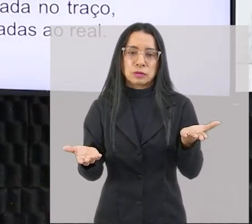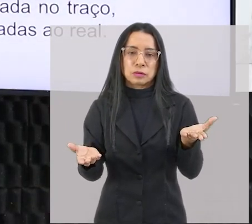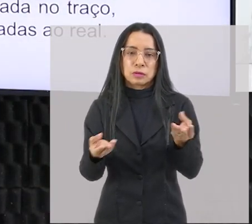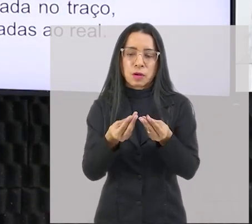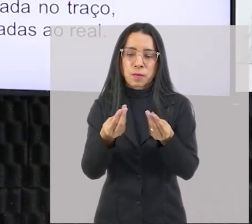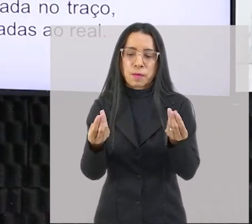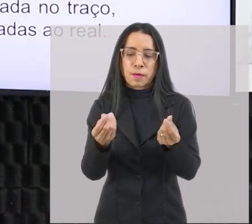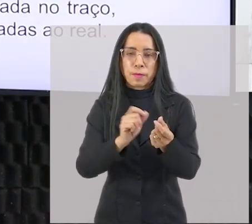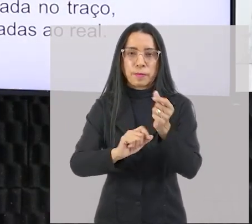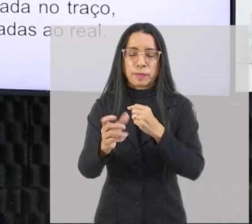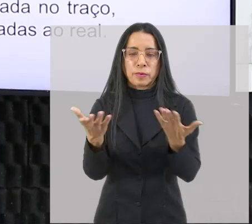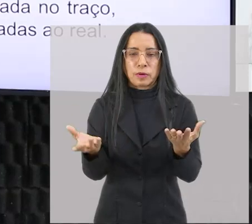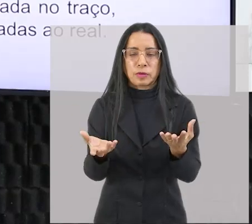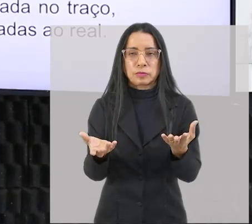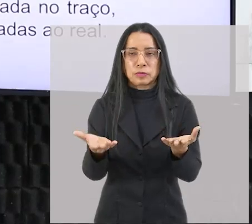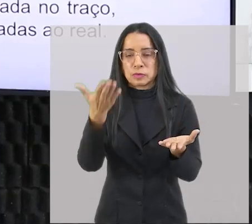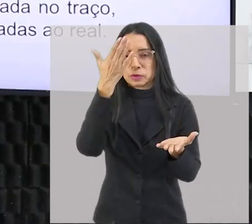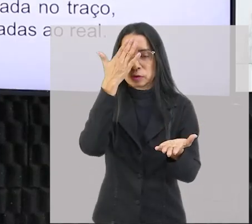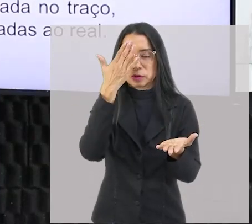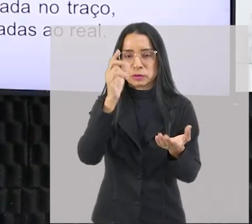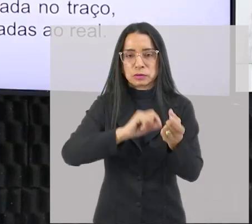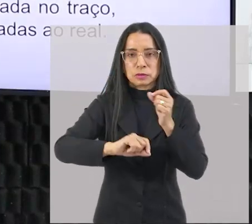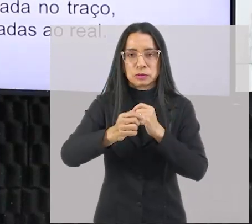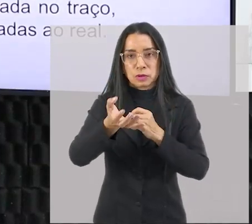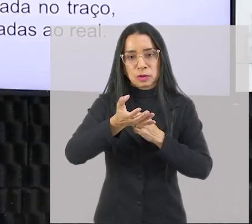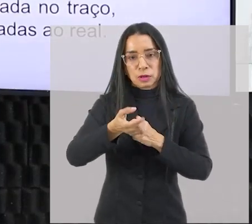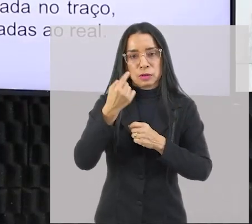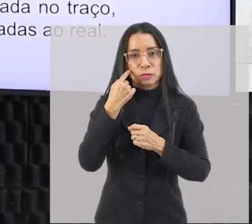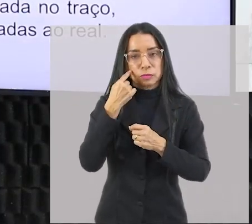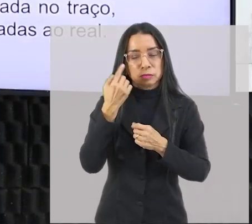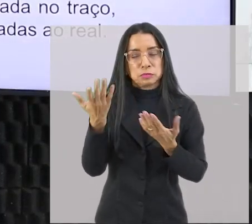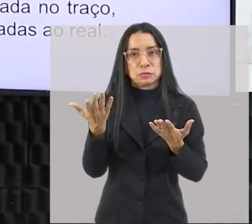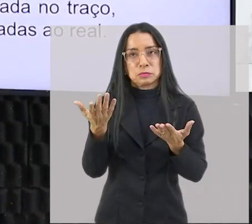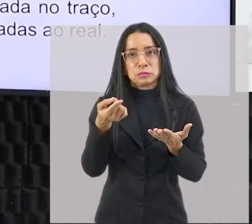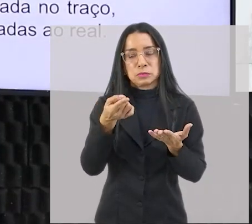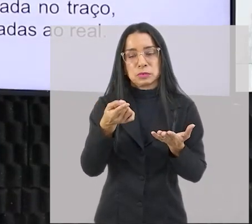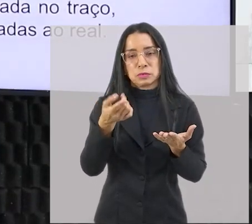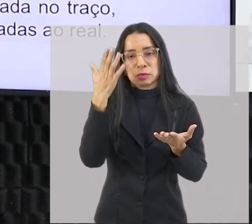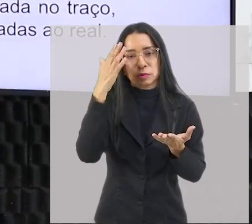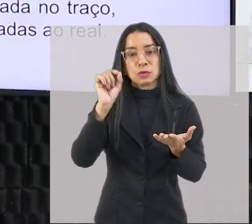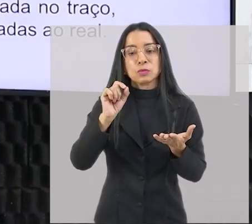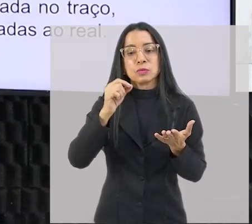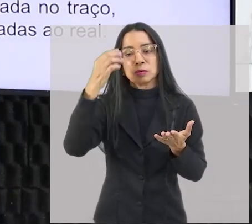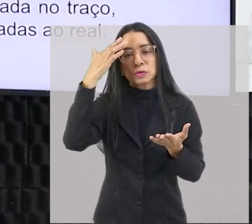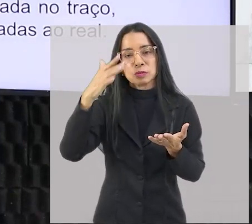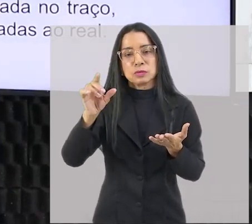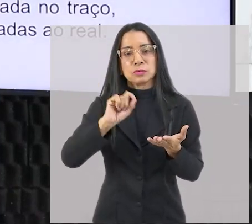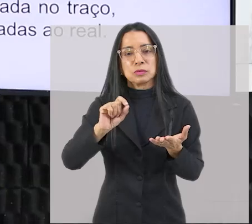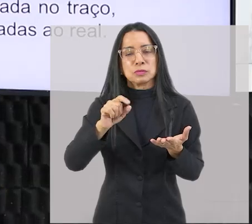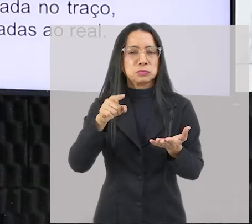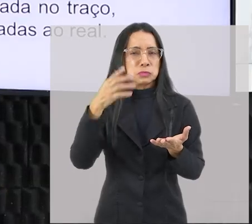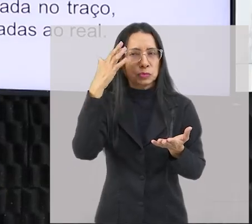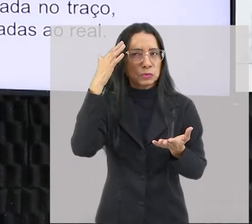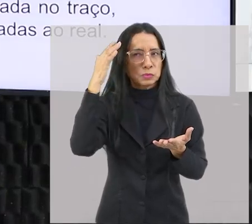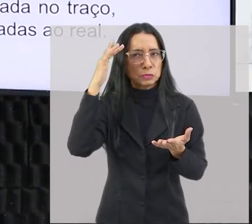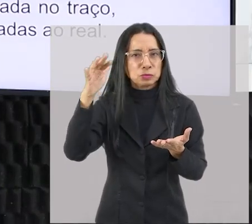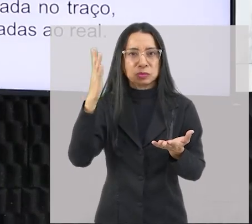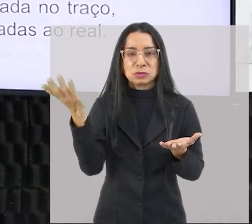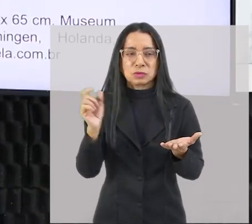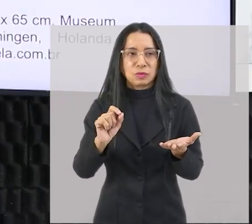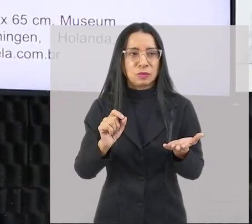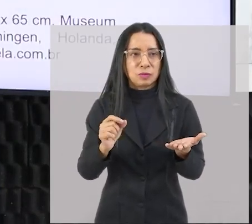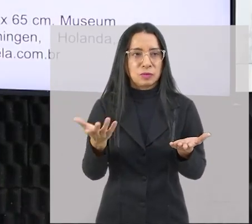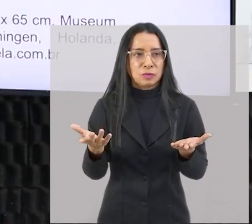pautável, acho que o termo seria, mais compreensível. Quero que você entenda o que eu sonhei, só isso. Tu sonhou isso? Caraca, que louco, mais ou menos